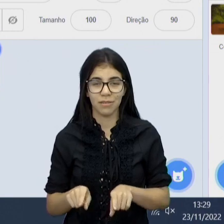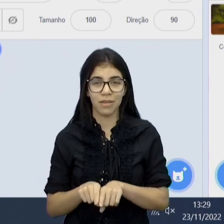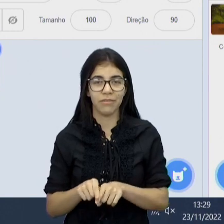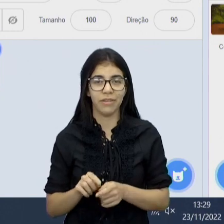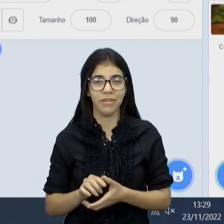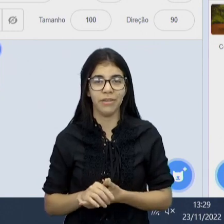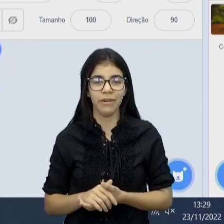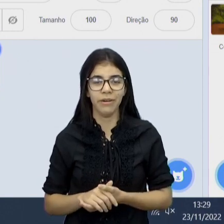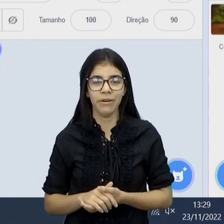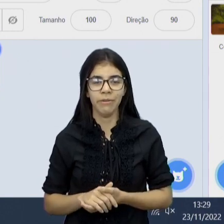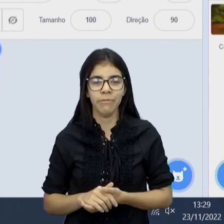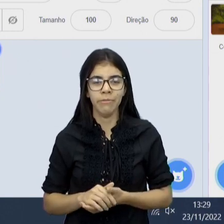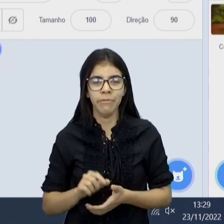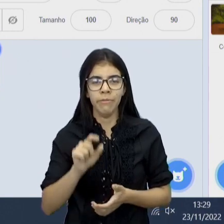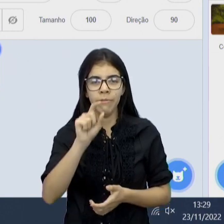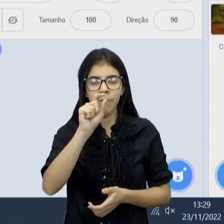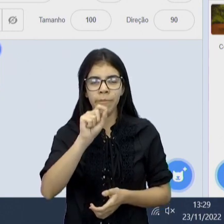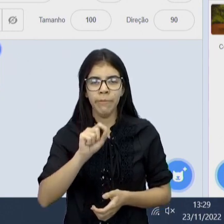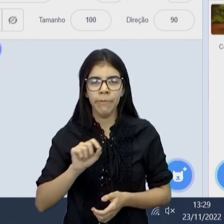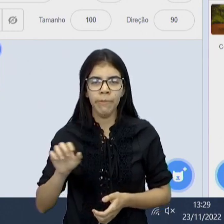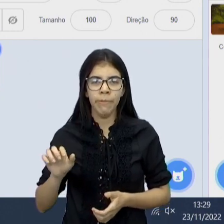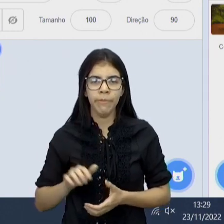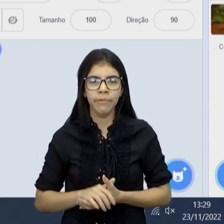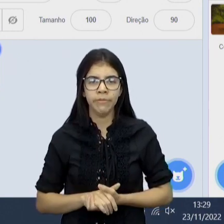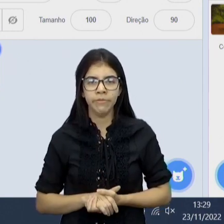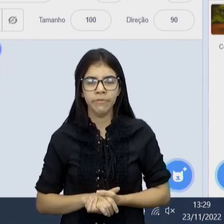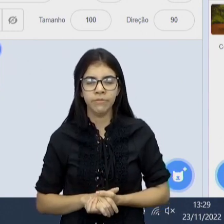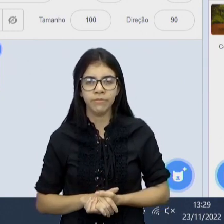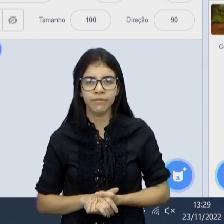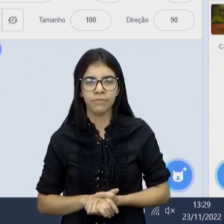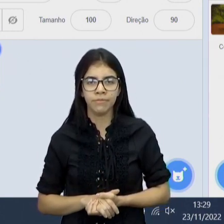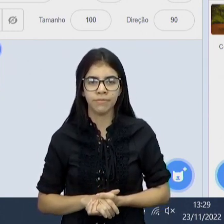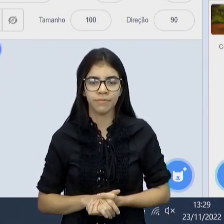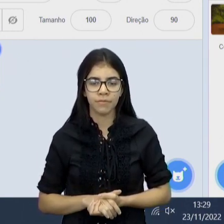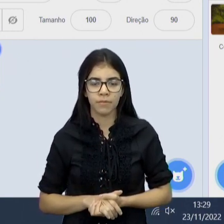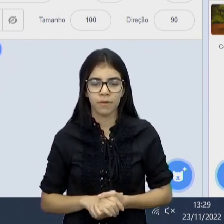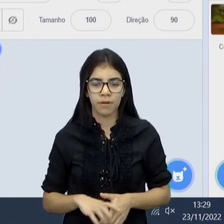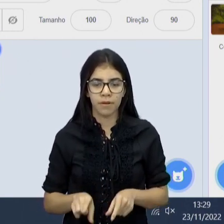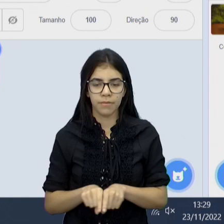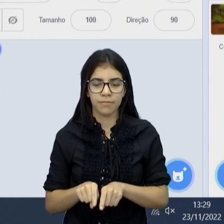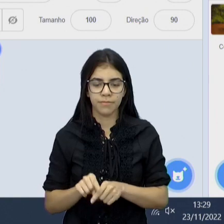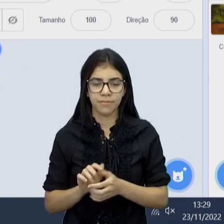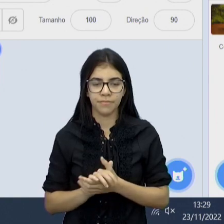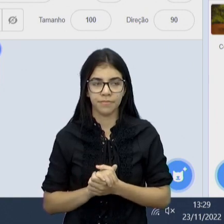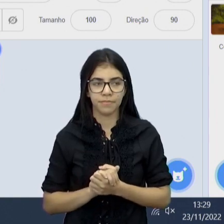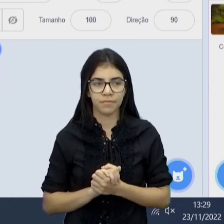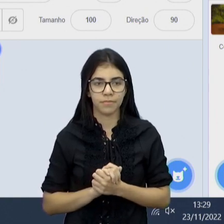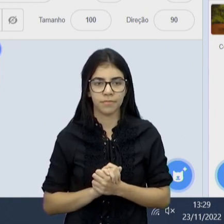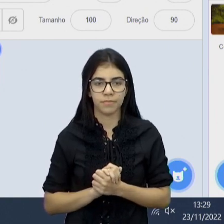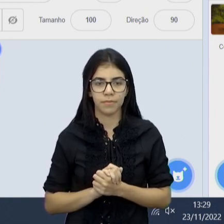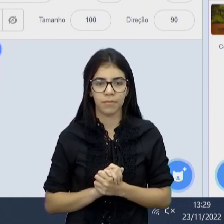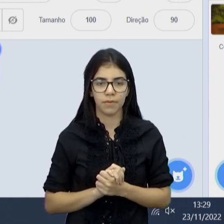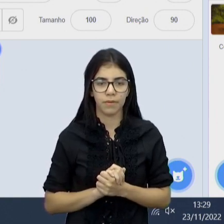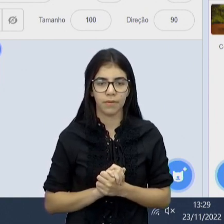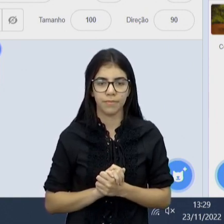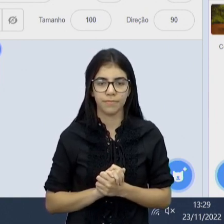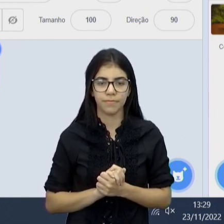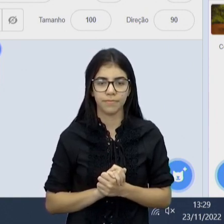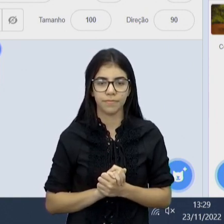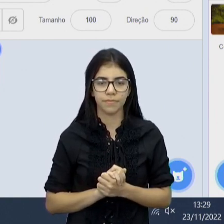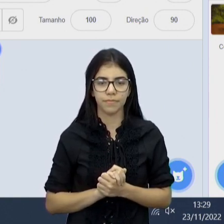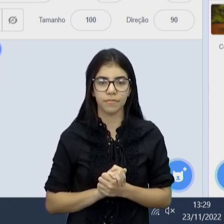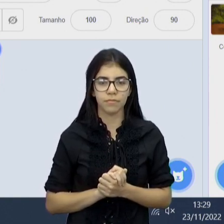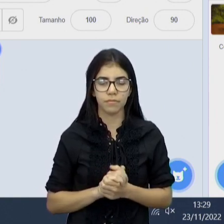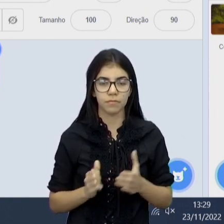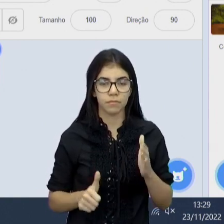texto. Tá. Tá bom? Já arrasta mais um. mais um. Vai lá, arrasta mais um. De boa. Isso. Ok.